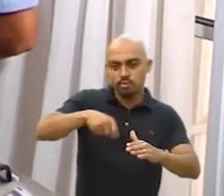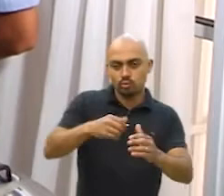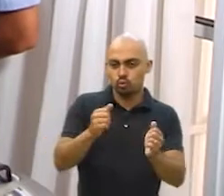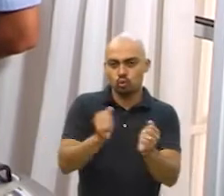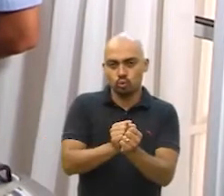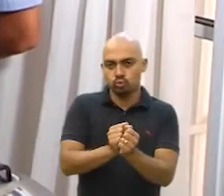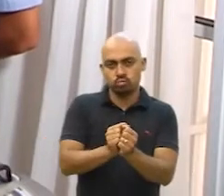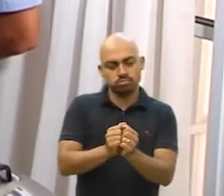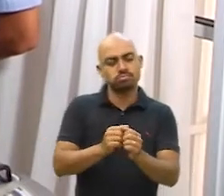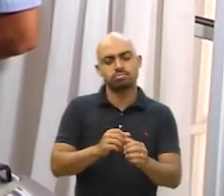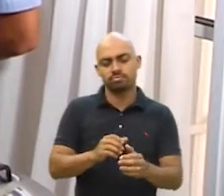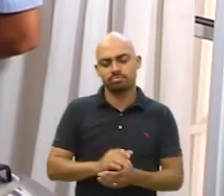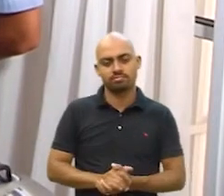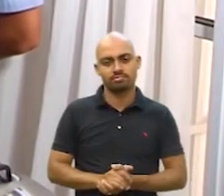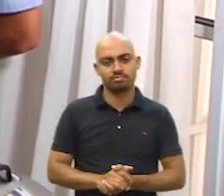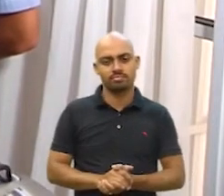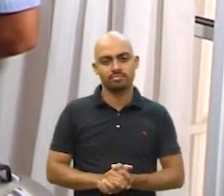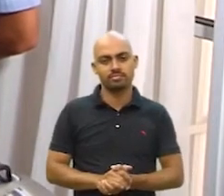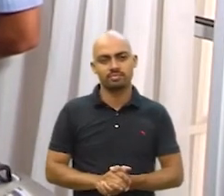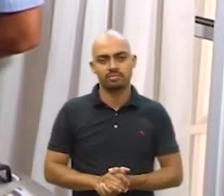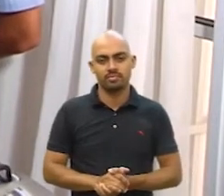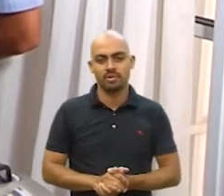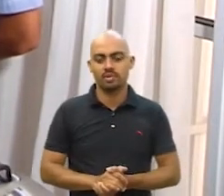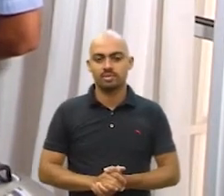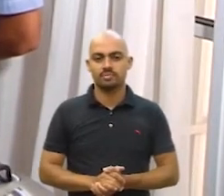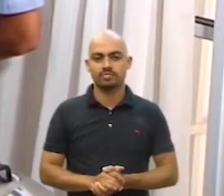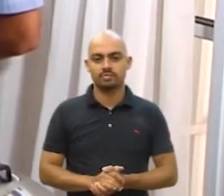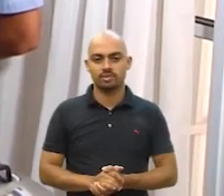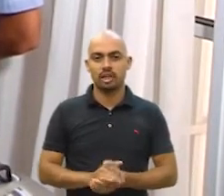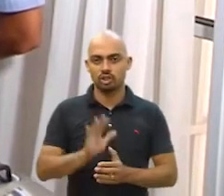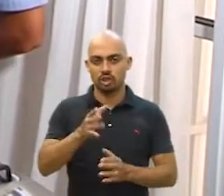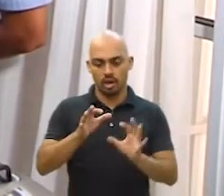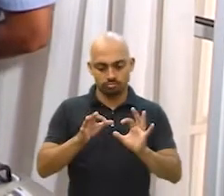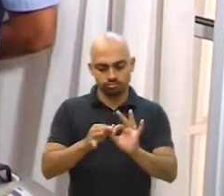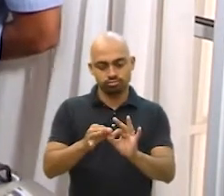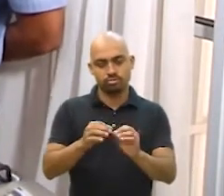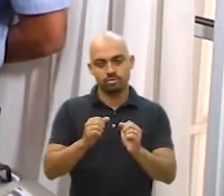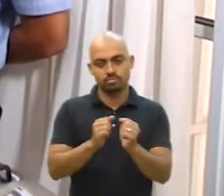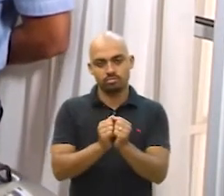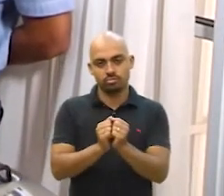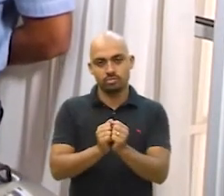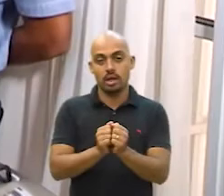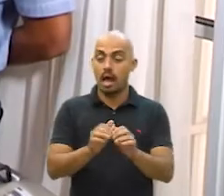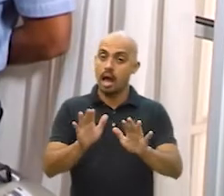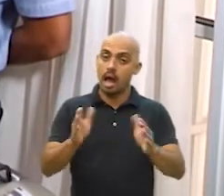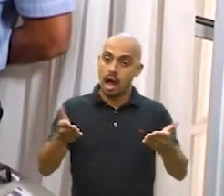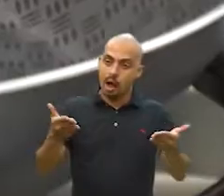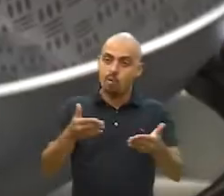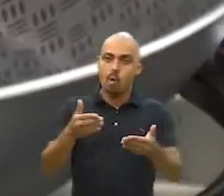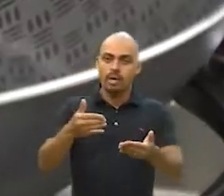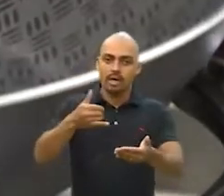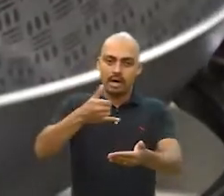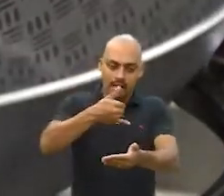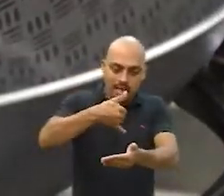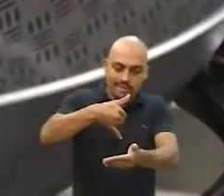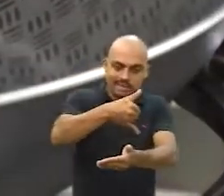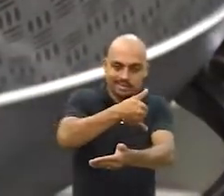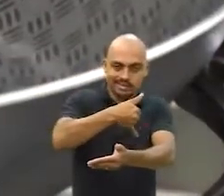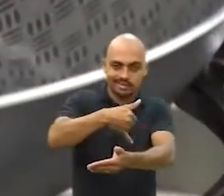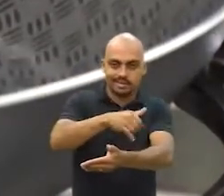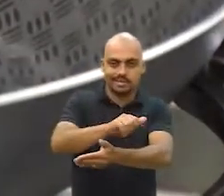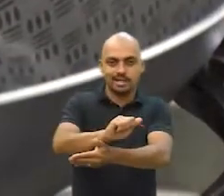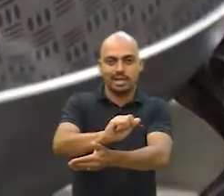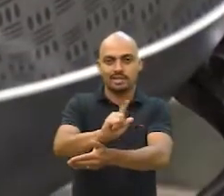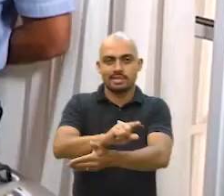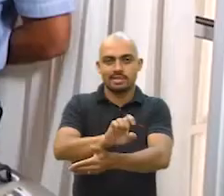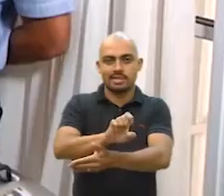juntinhos, ao mesmo tempo, né? Que ele vai dar a junção. Acrescentar um fiozinho de azeite aqui na